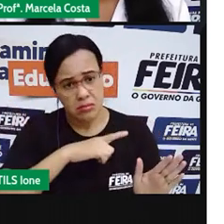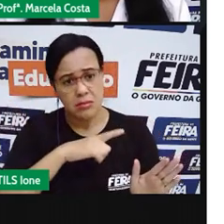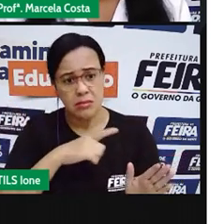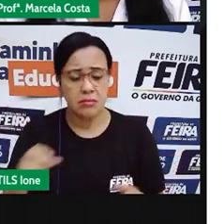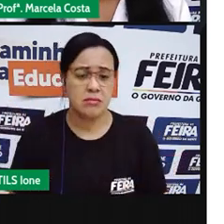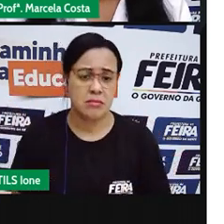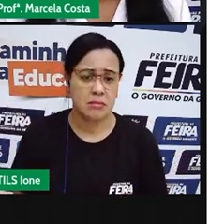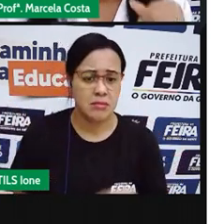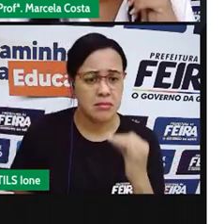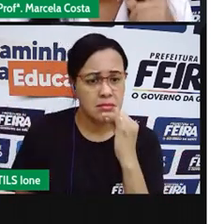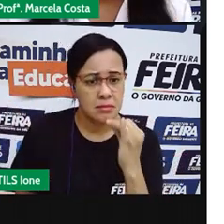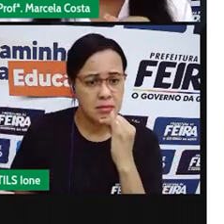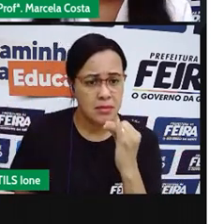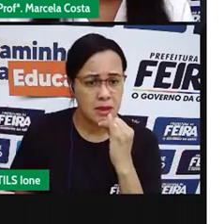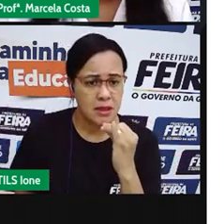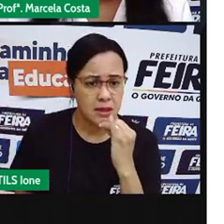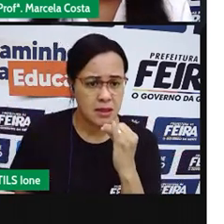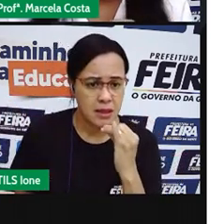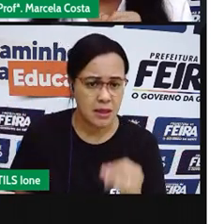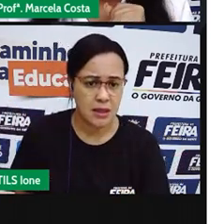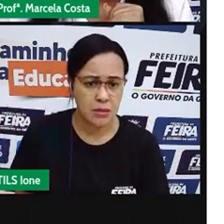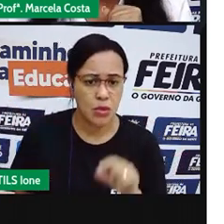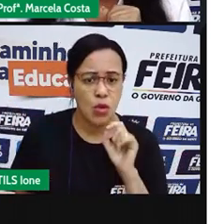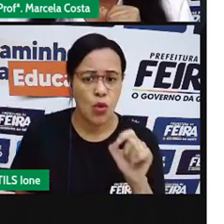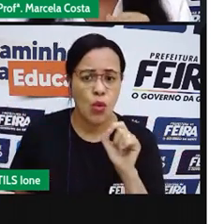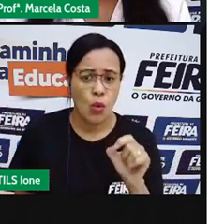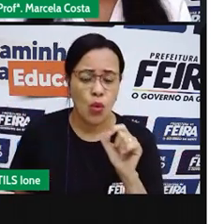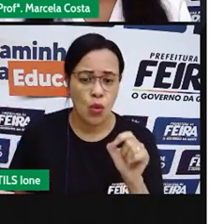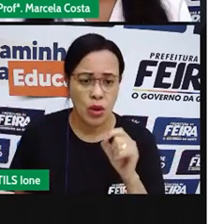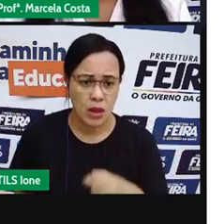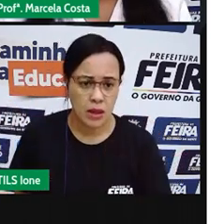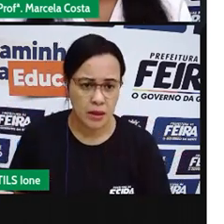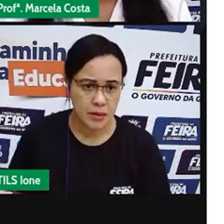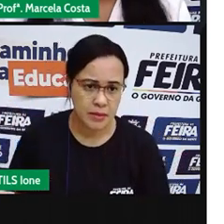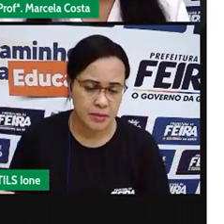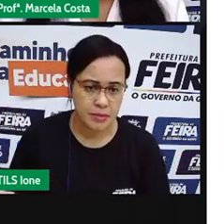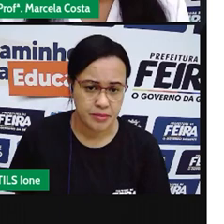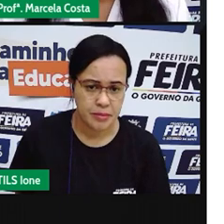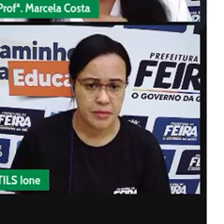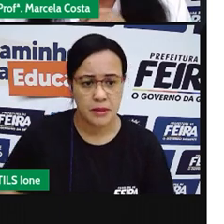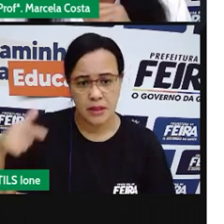pegar, ela produz 20 decibéis, sabia?